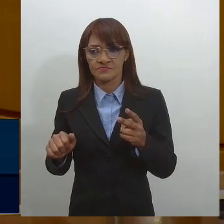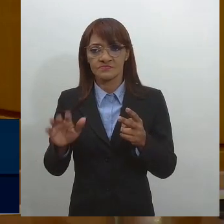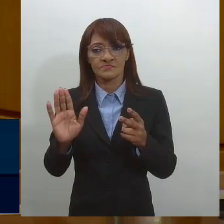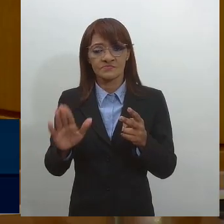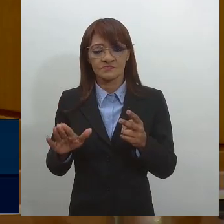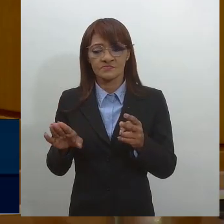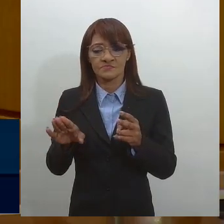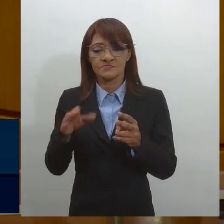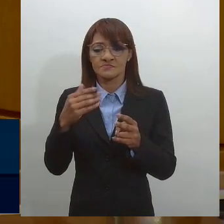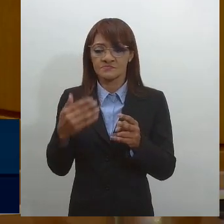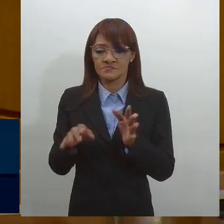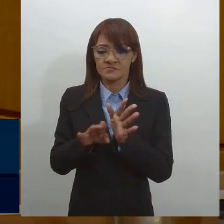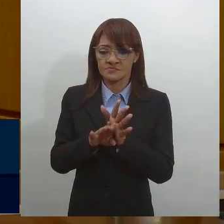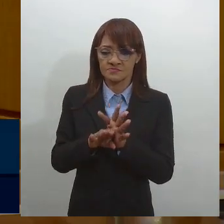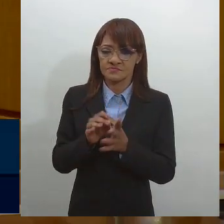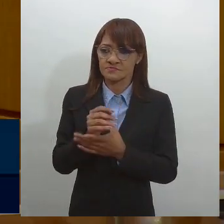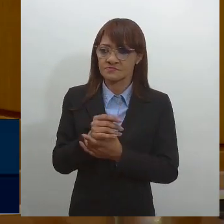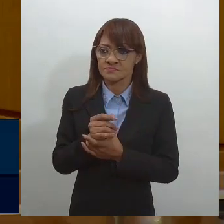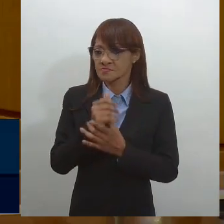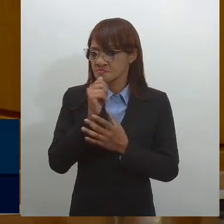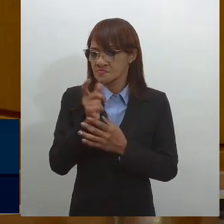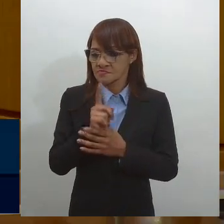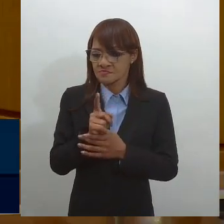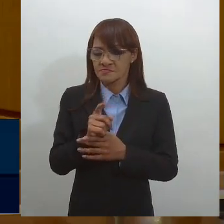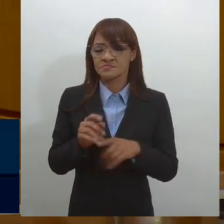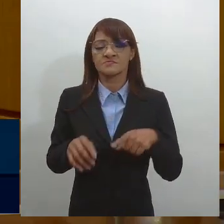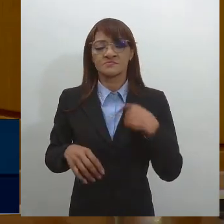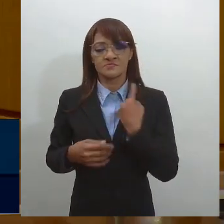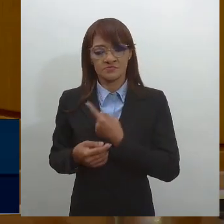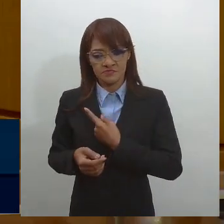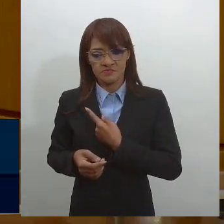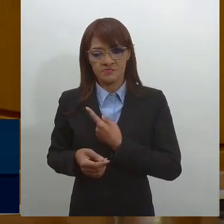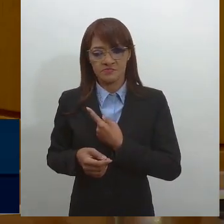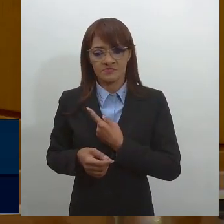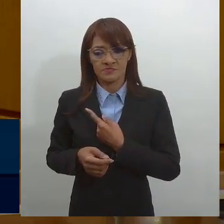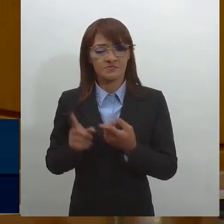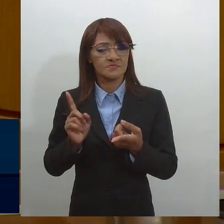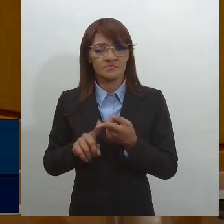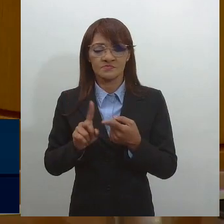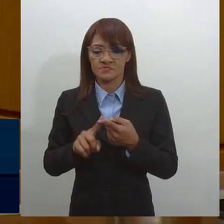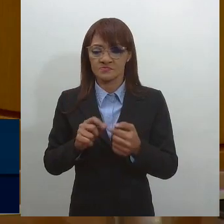vier, a nossa mandata babadeira vai colocar emenda,